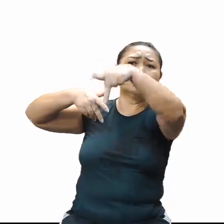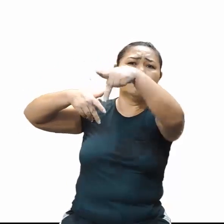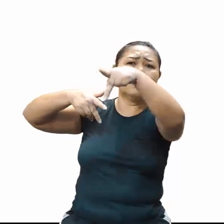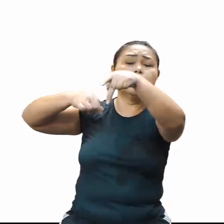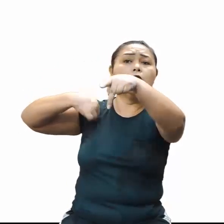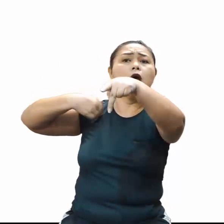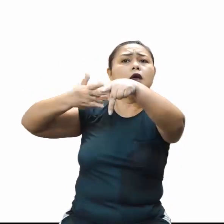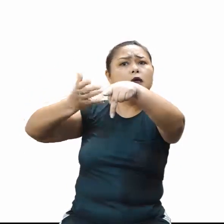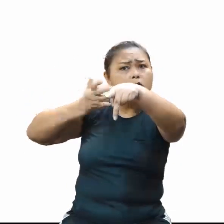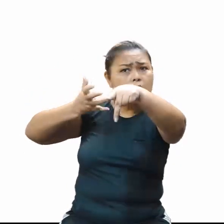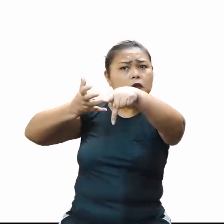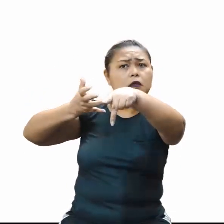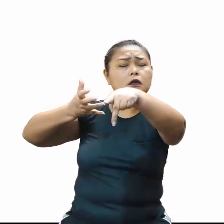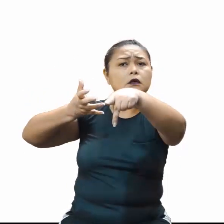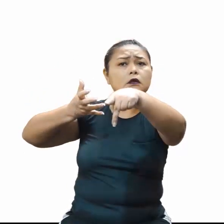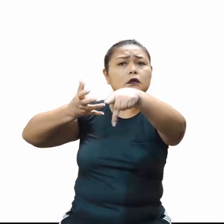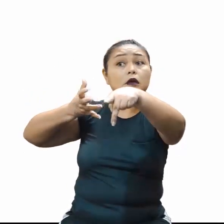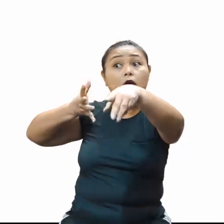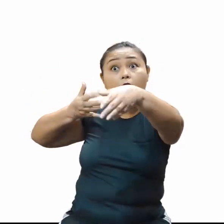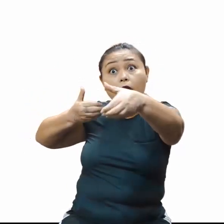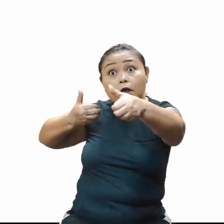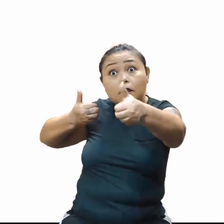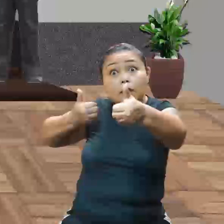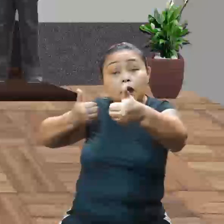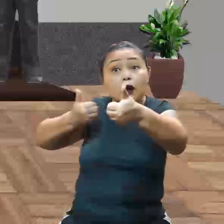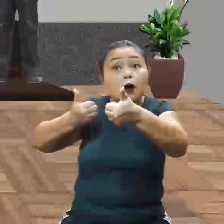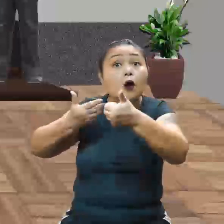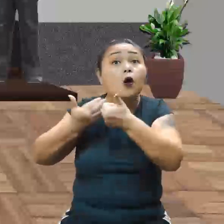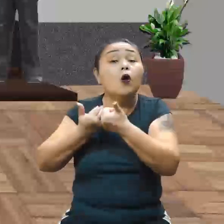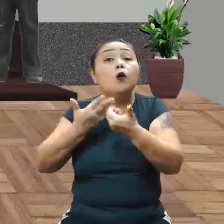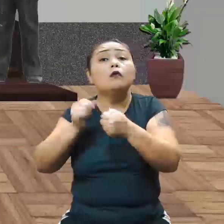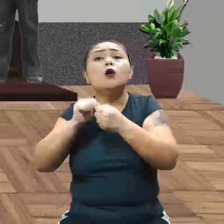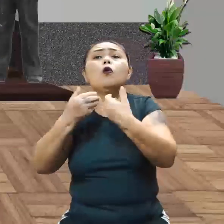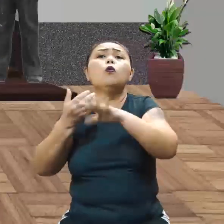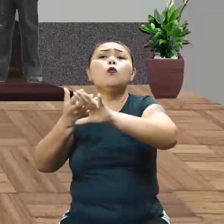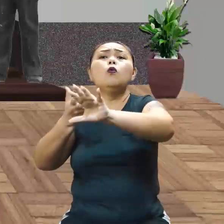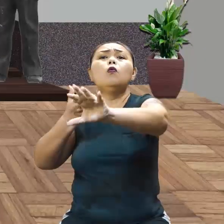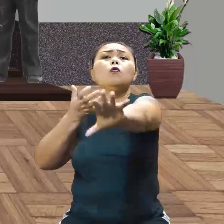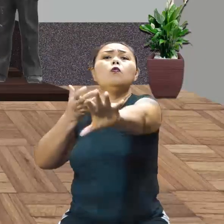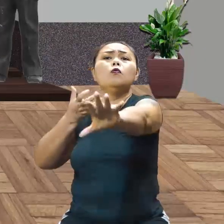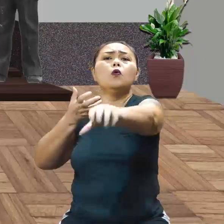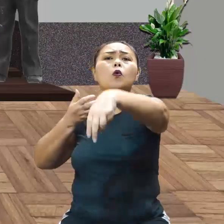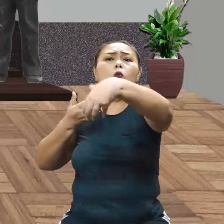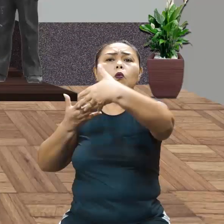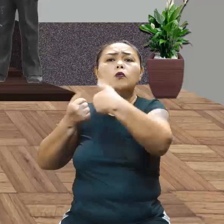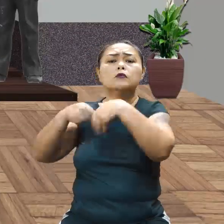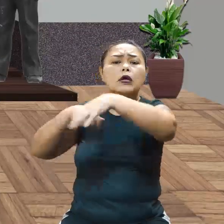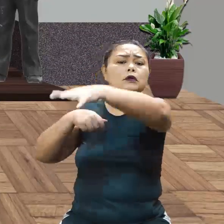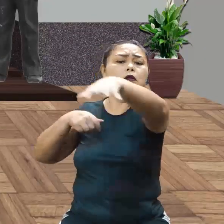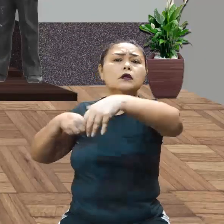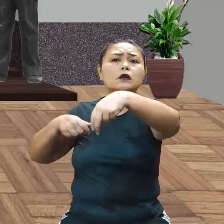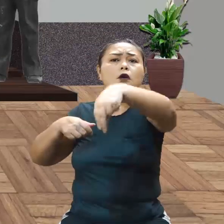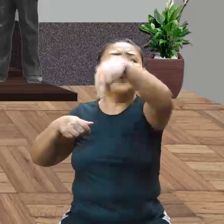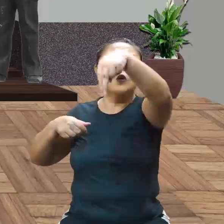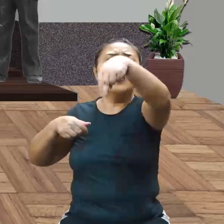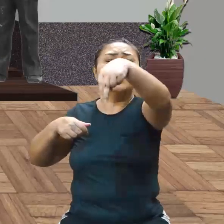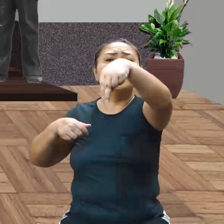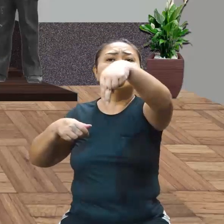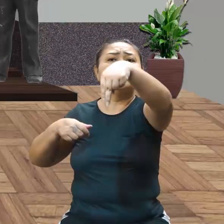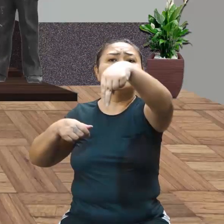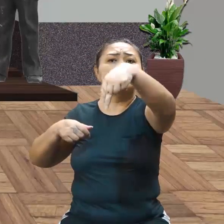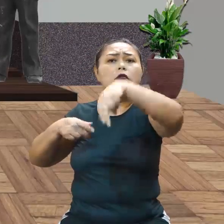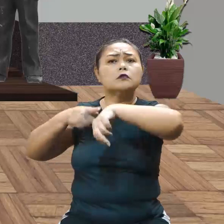Ela queria tirar. Professor, como é que ela iria tirar o isolamento dessa região do extremo norte do